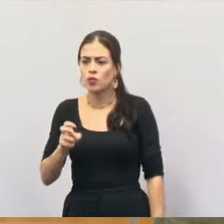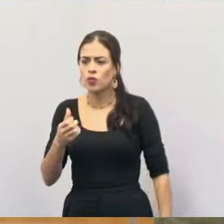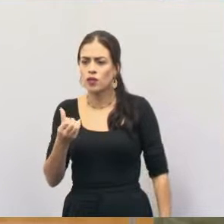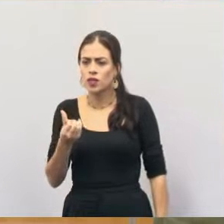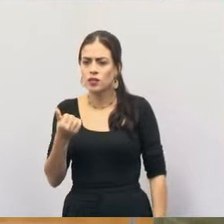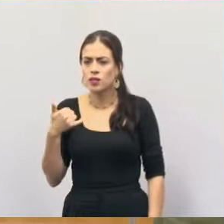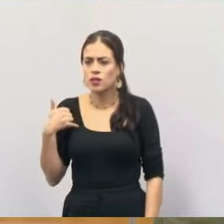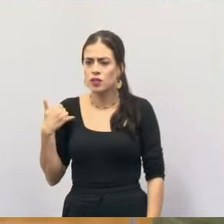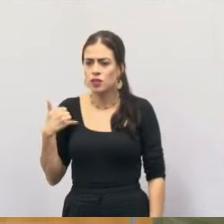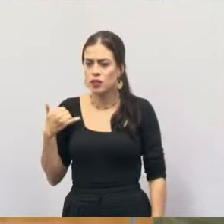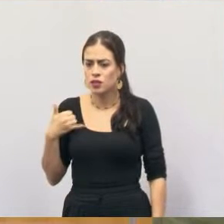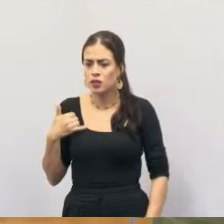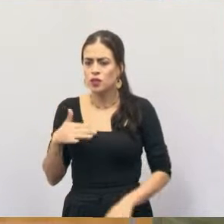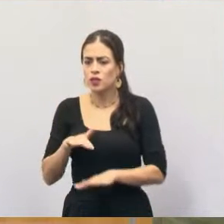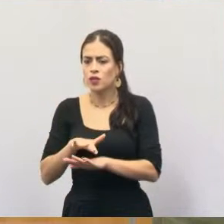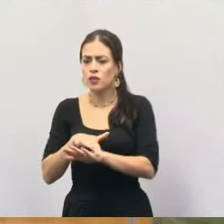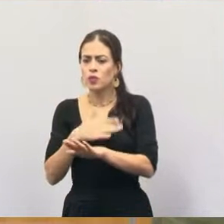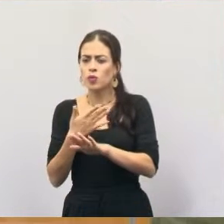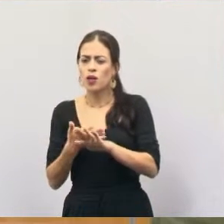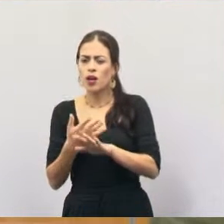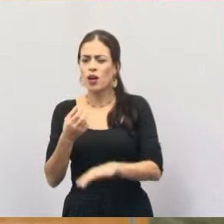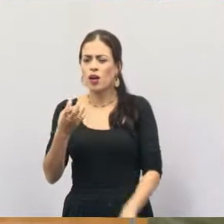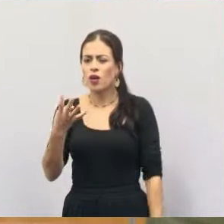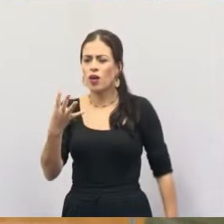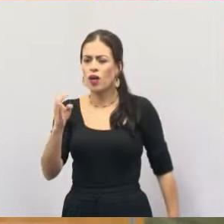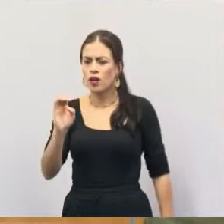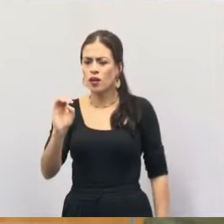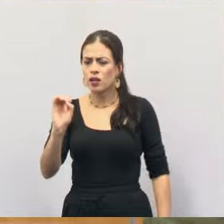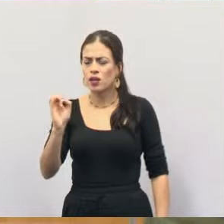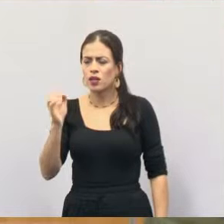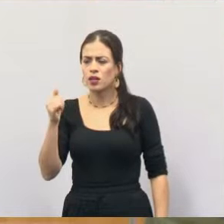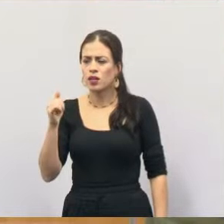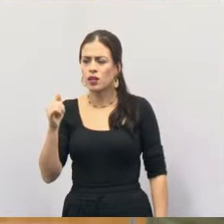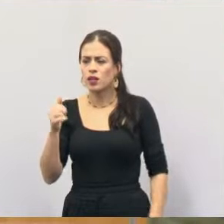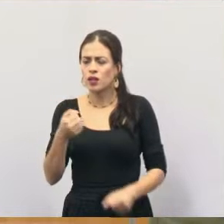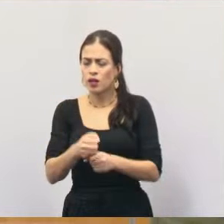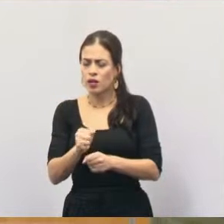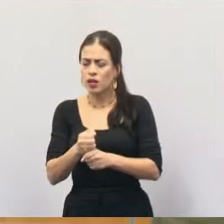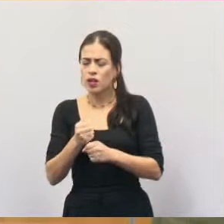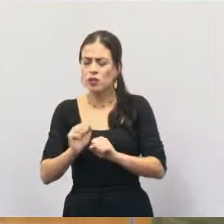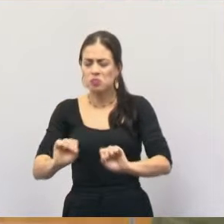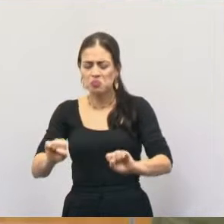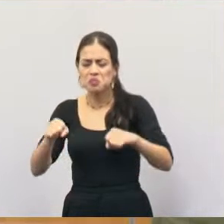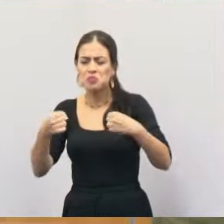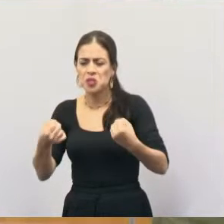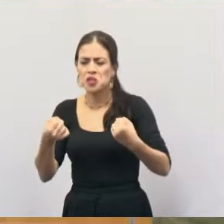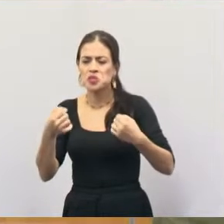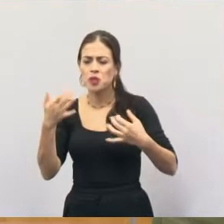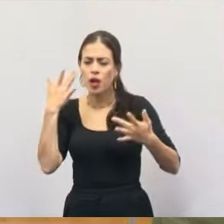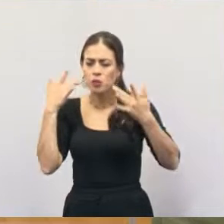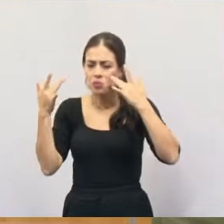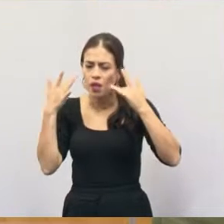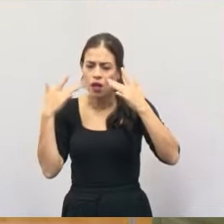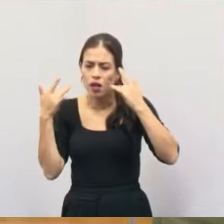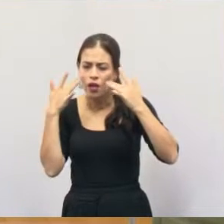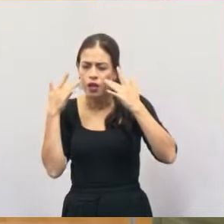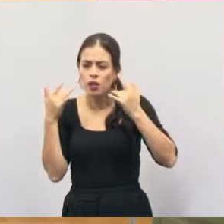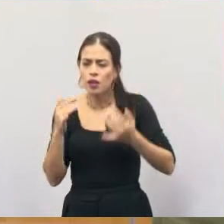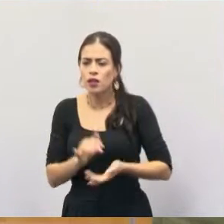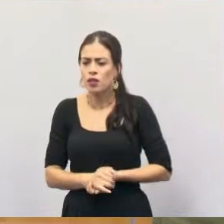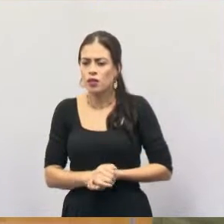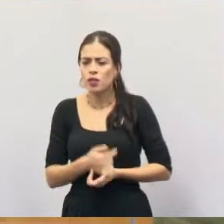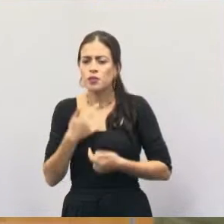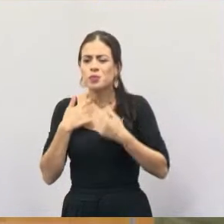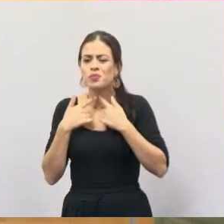40 anos desse percurso da idade foram dedicados à arte e ao teatro. A minha história começa com a vontade de dizer